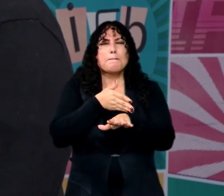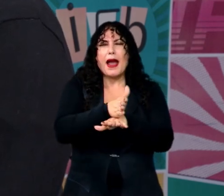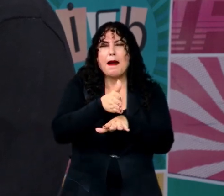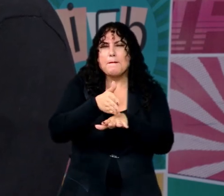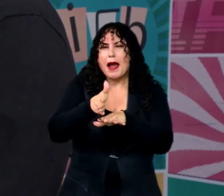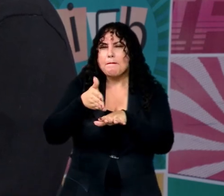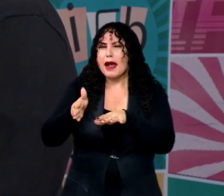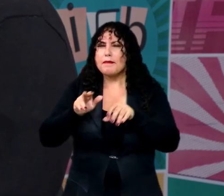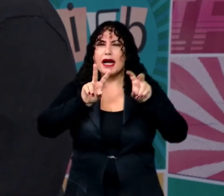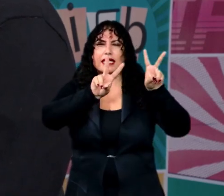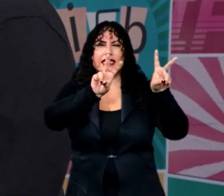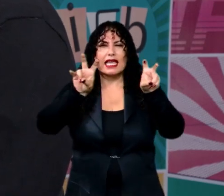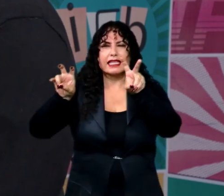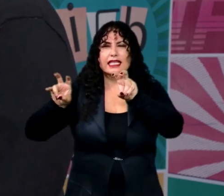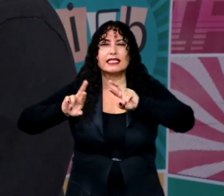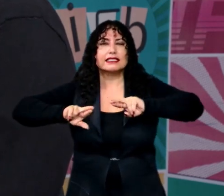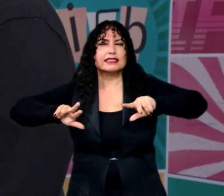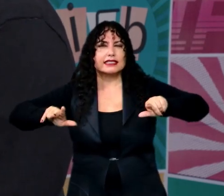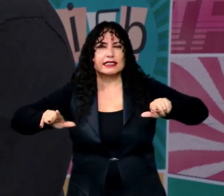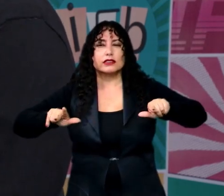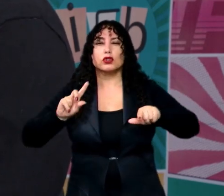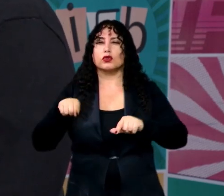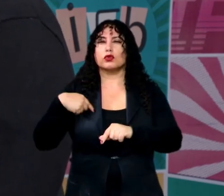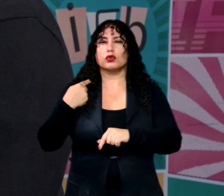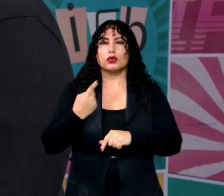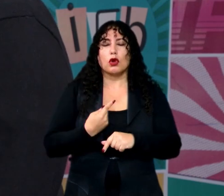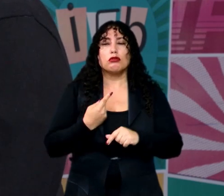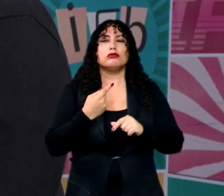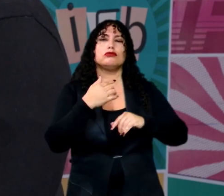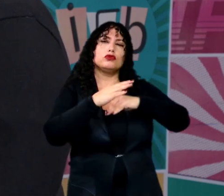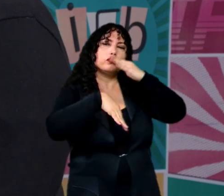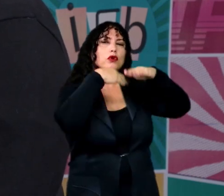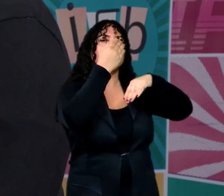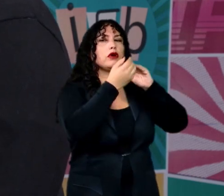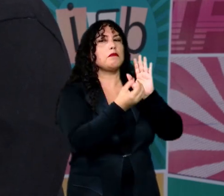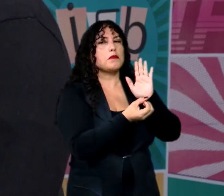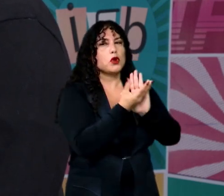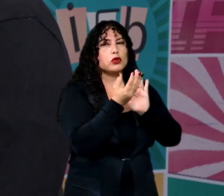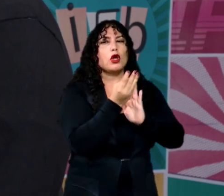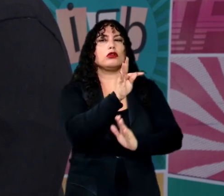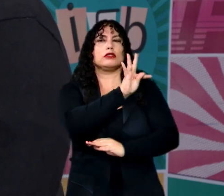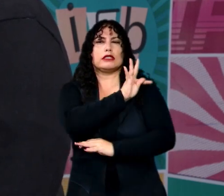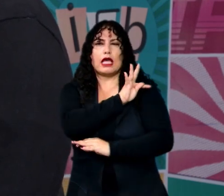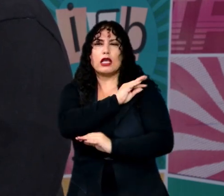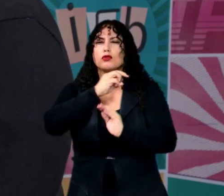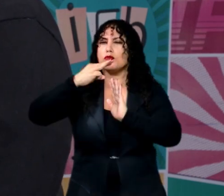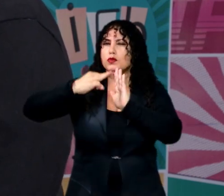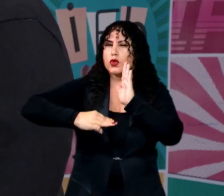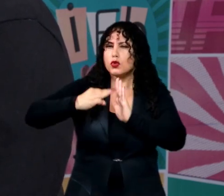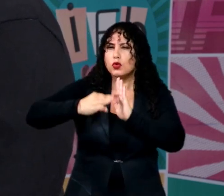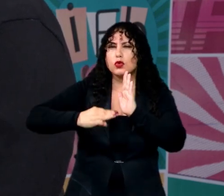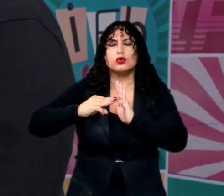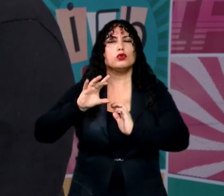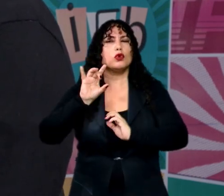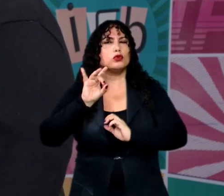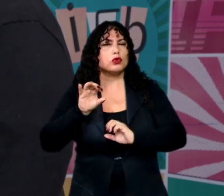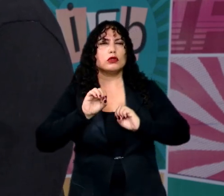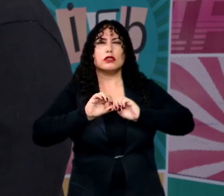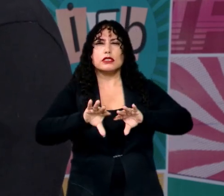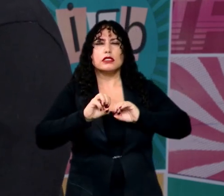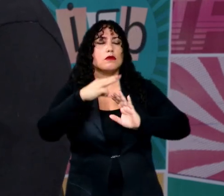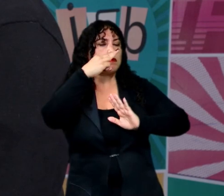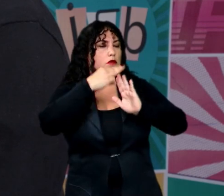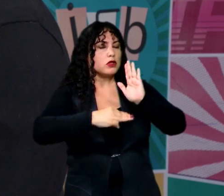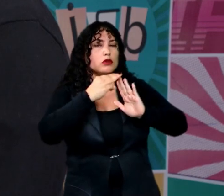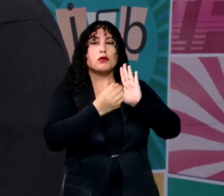temáticas. Então, o que a gente faz? A gente desenvolve processos, desenvolve técnicas, metodologias, não só de ensino, mas